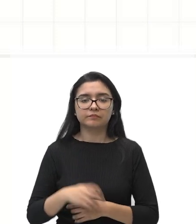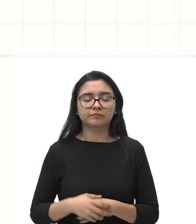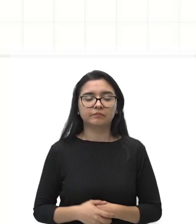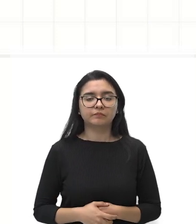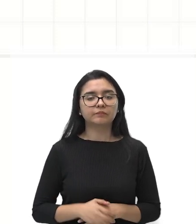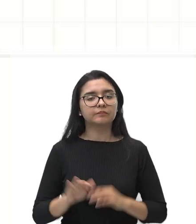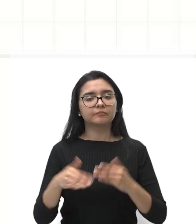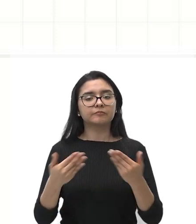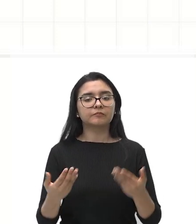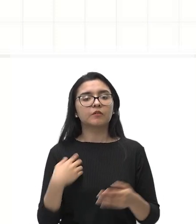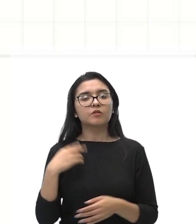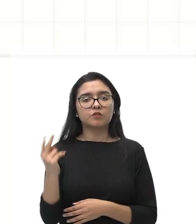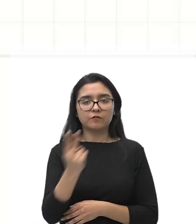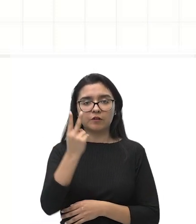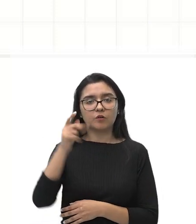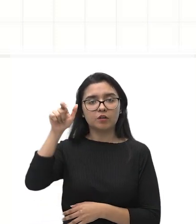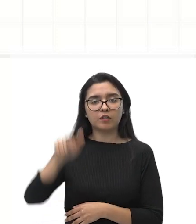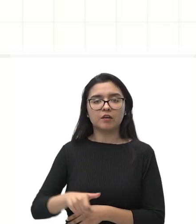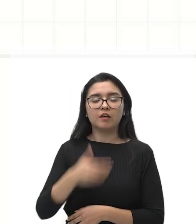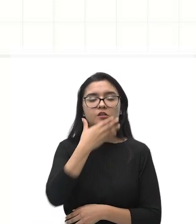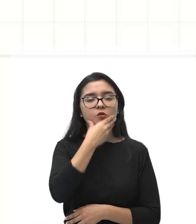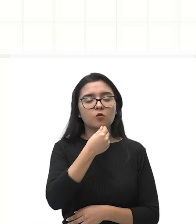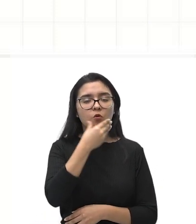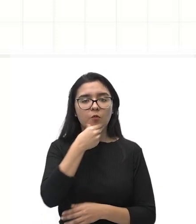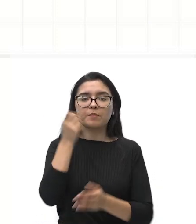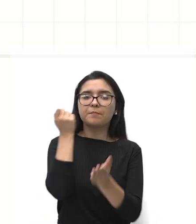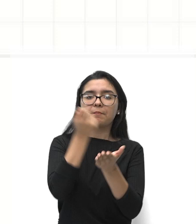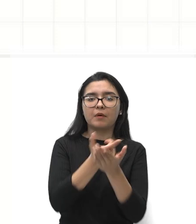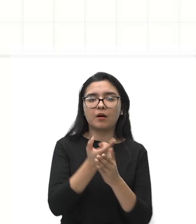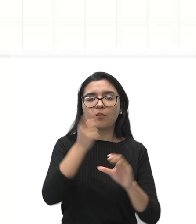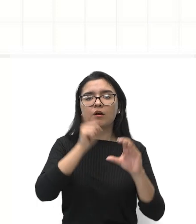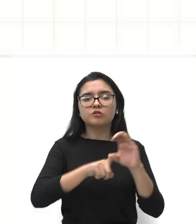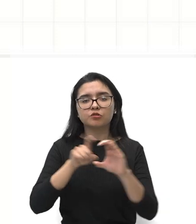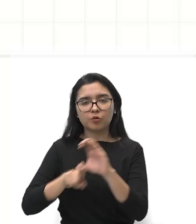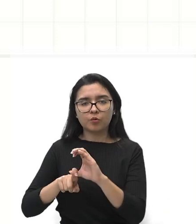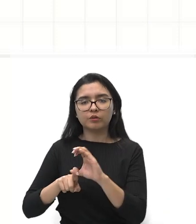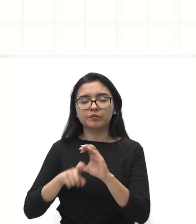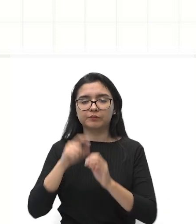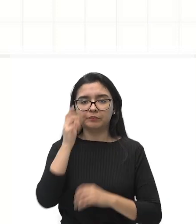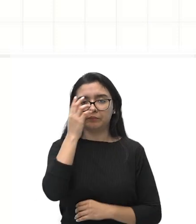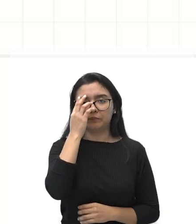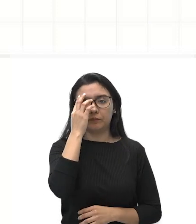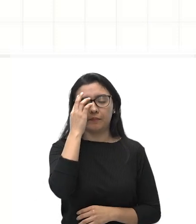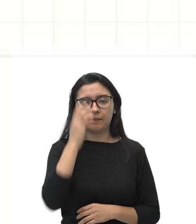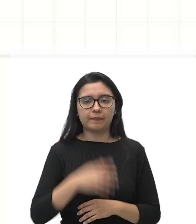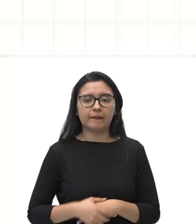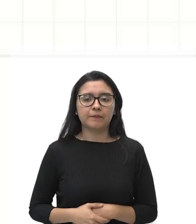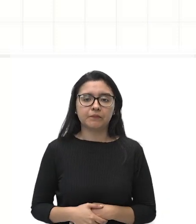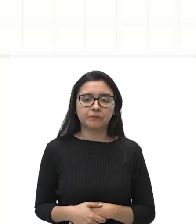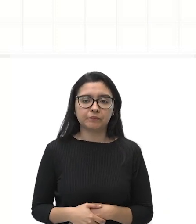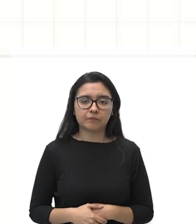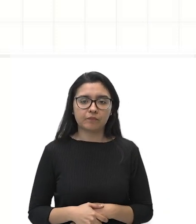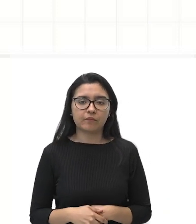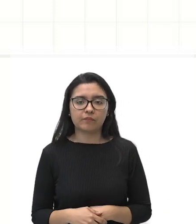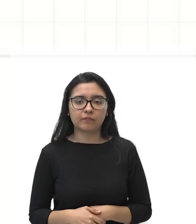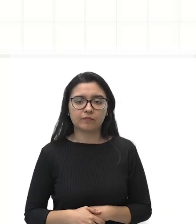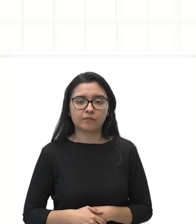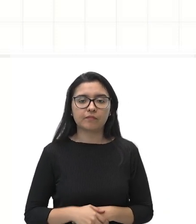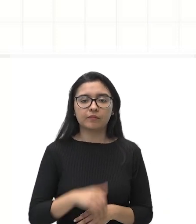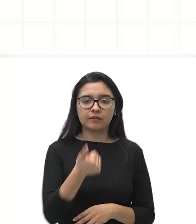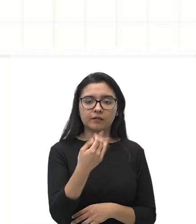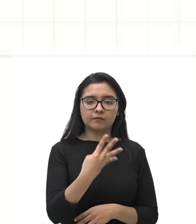R$ 142,15. Então, esse foi o valor. Qual o total gasto pelo senhor Carlos? Total gasto,